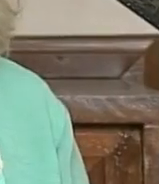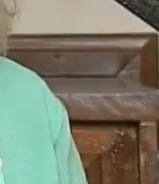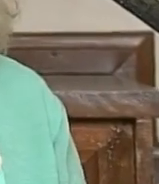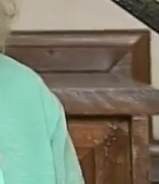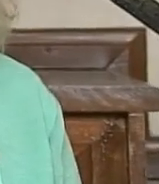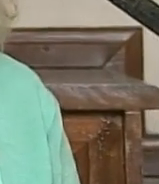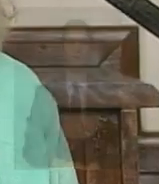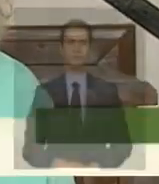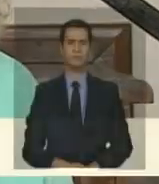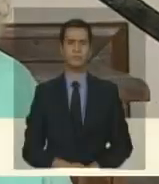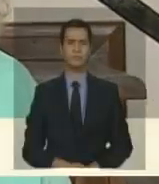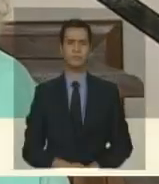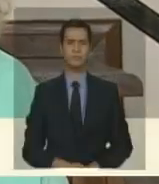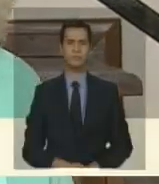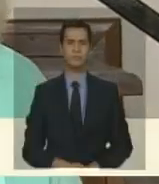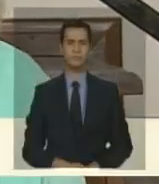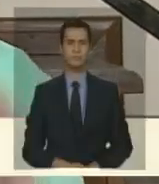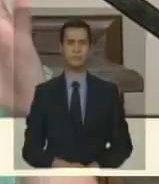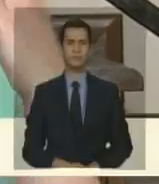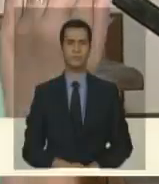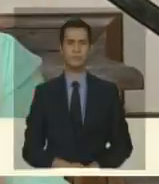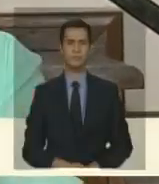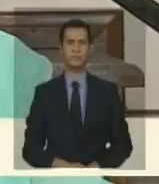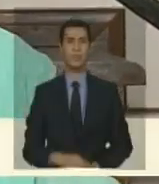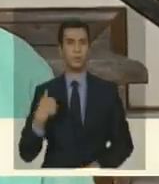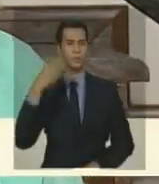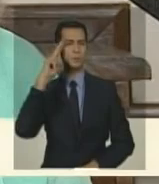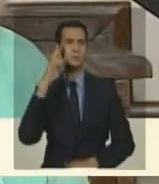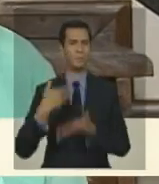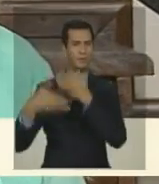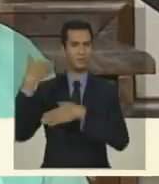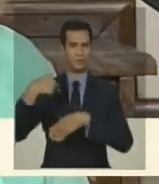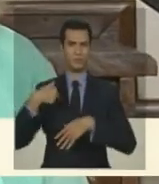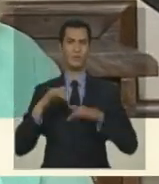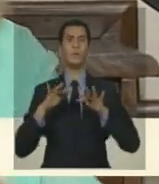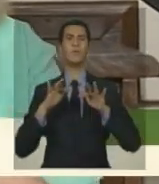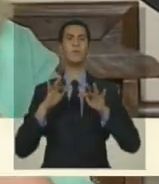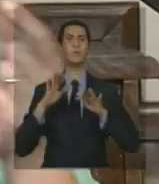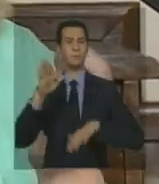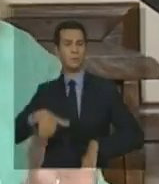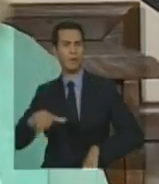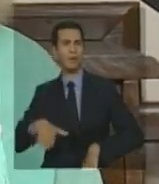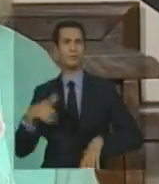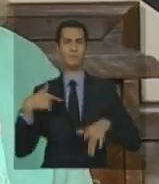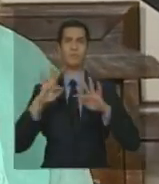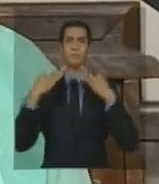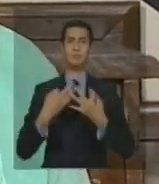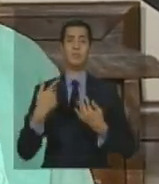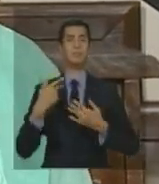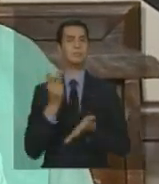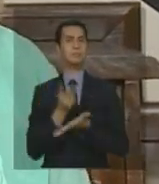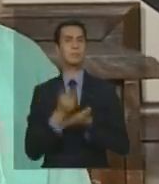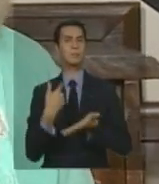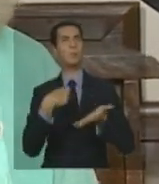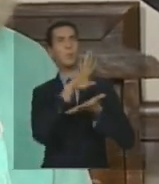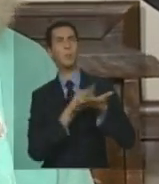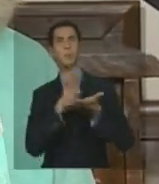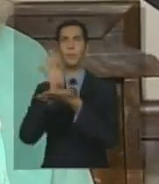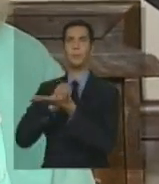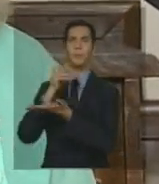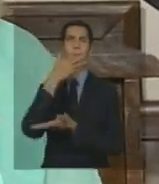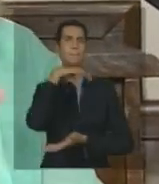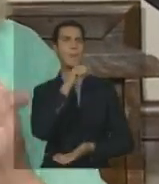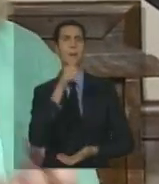Eu lembro que, pequena, os familiares me disseram que eu copiava pai e mãe, como toda criança,